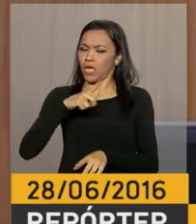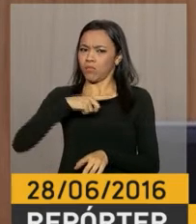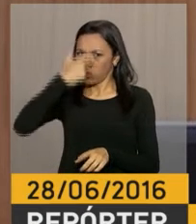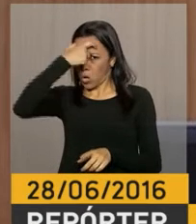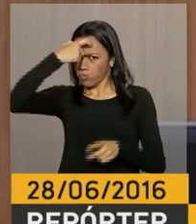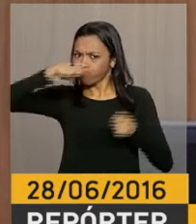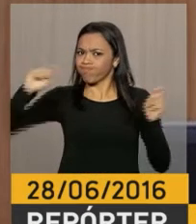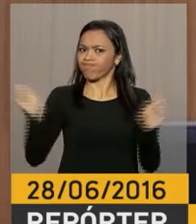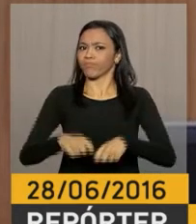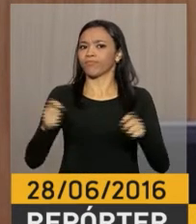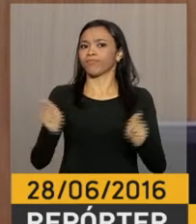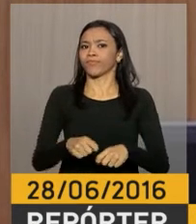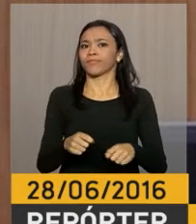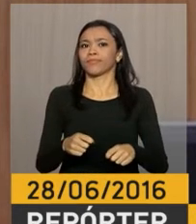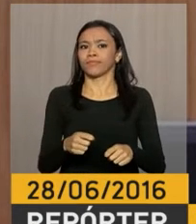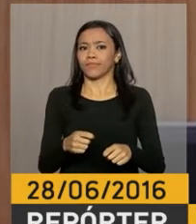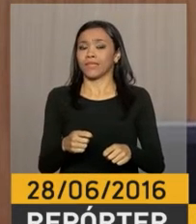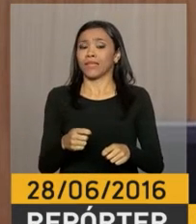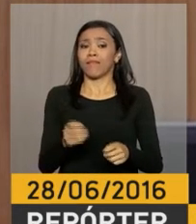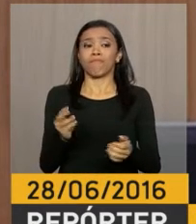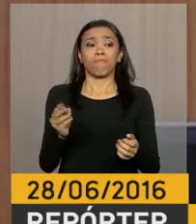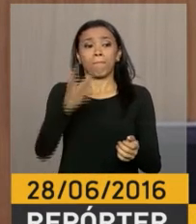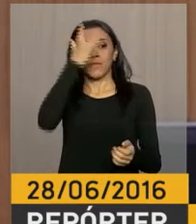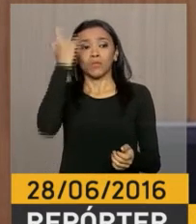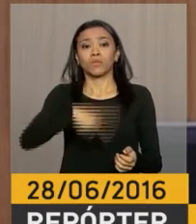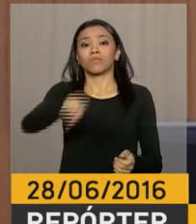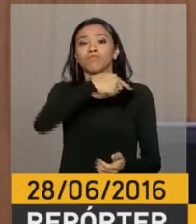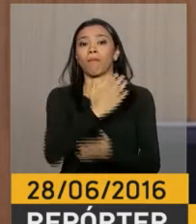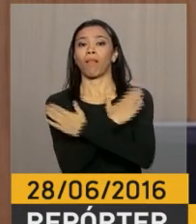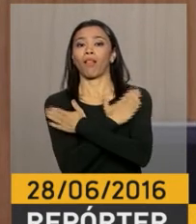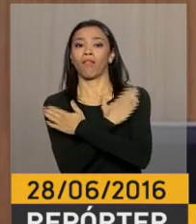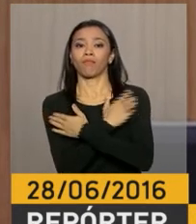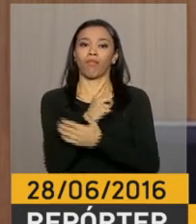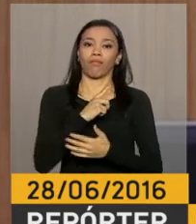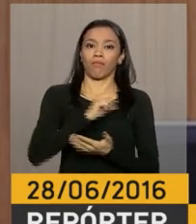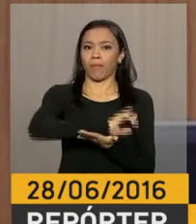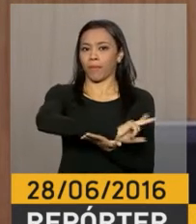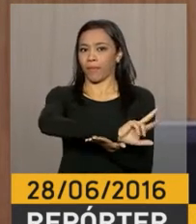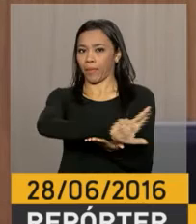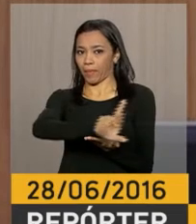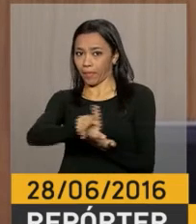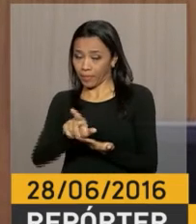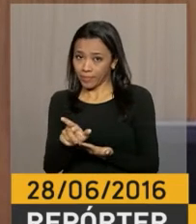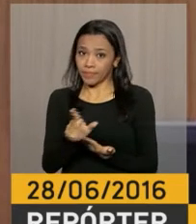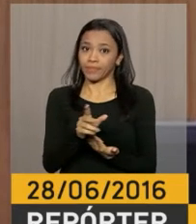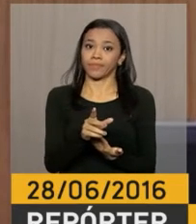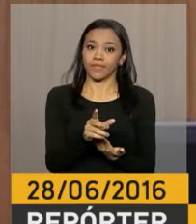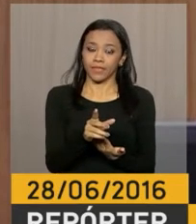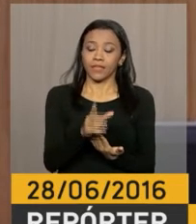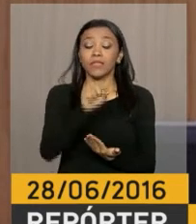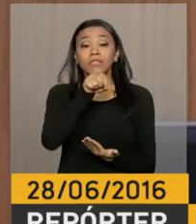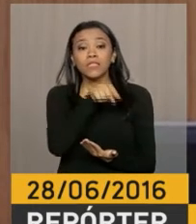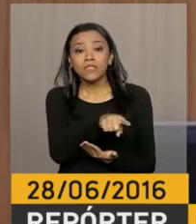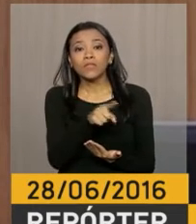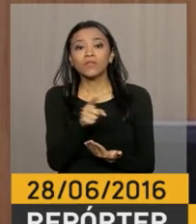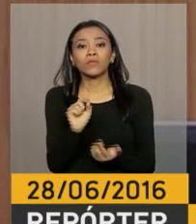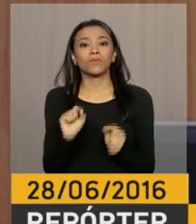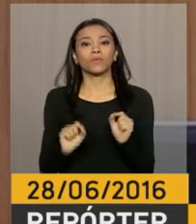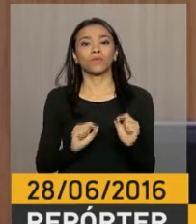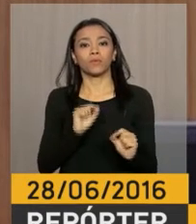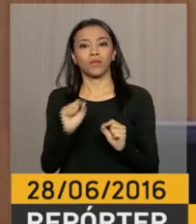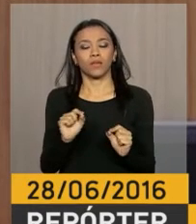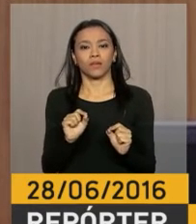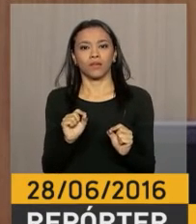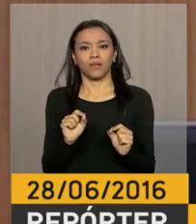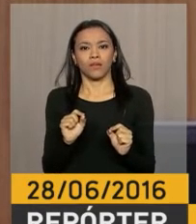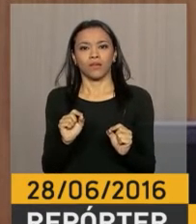capacidade ociosa bastante elevada no momento, não é? Portanto, qualquer processo de retomada encontra